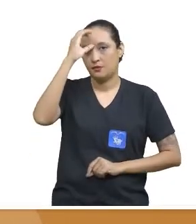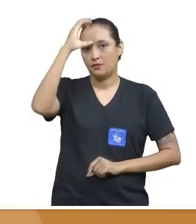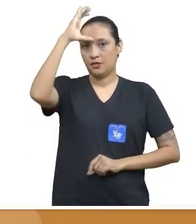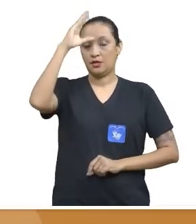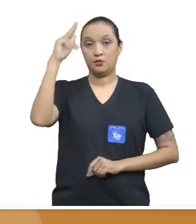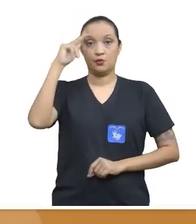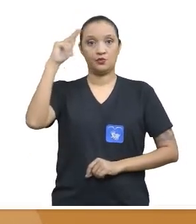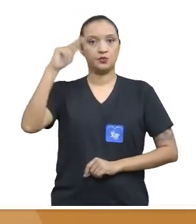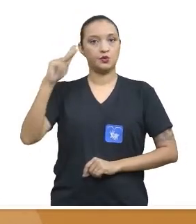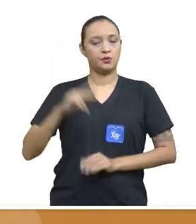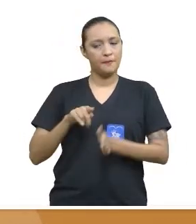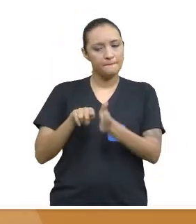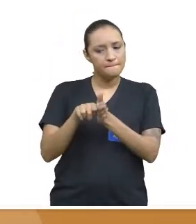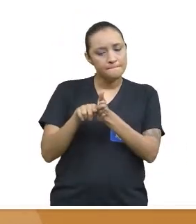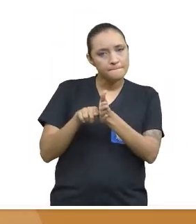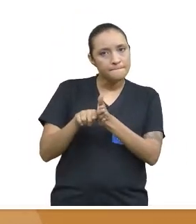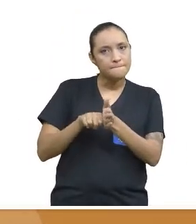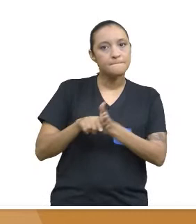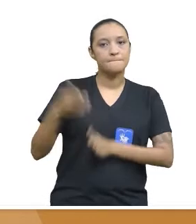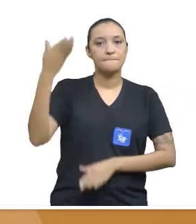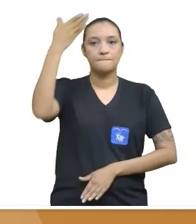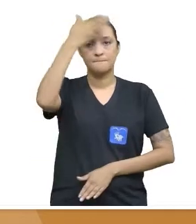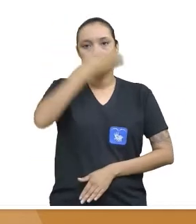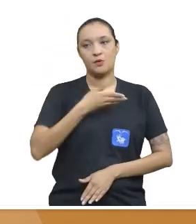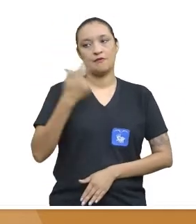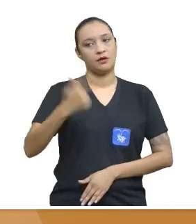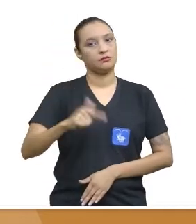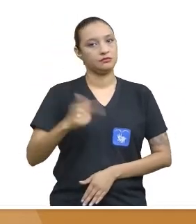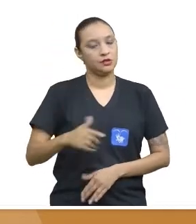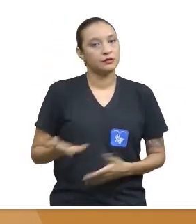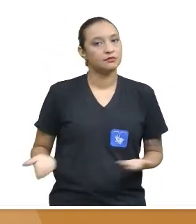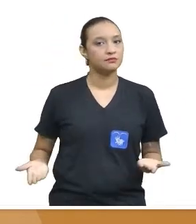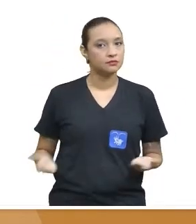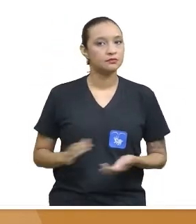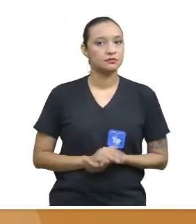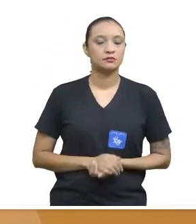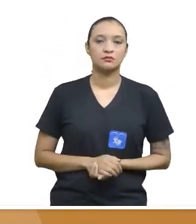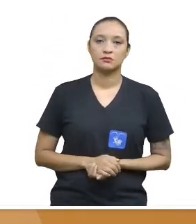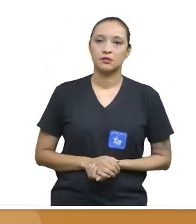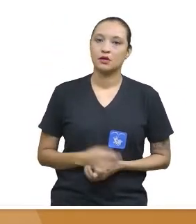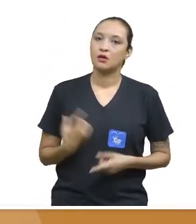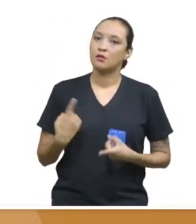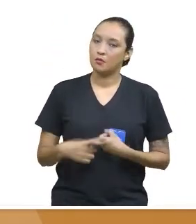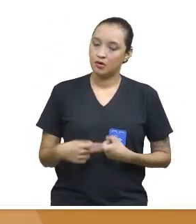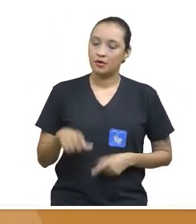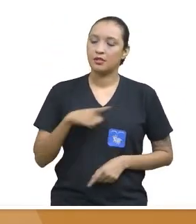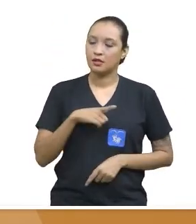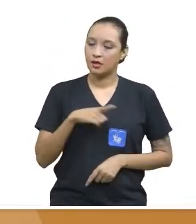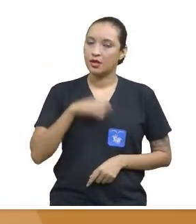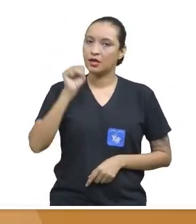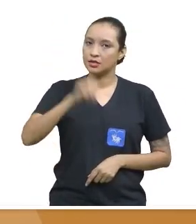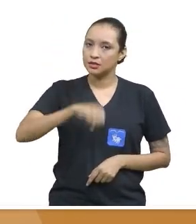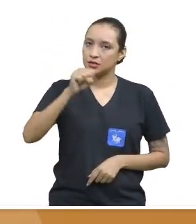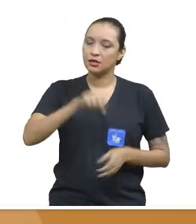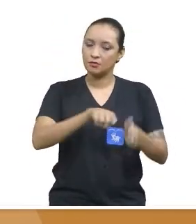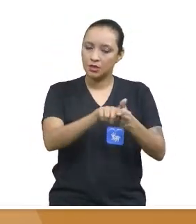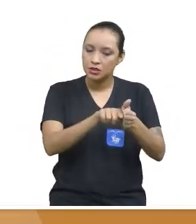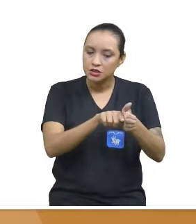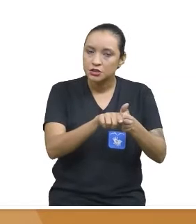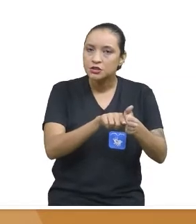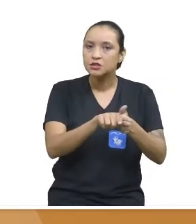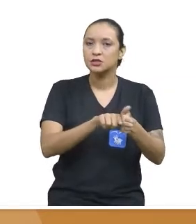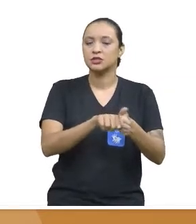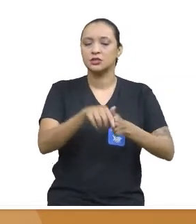de pesquisa para comprovar que não existiu. Do contrário, nós temos bases, investigações e